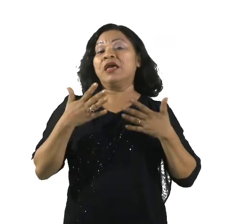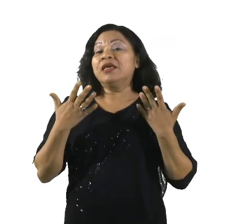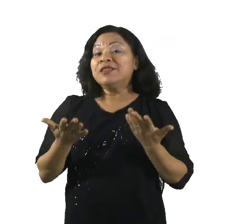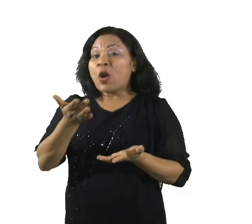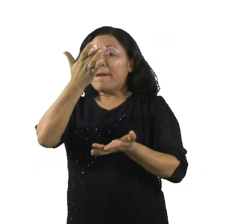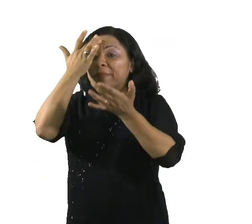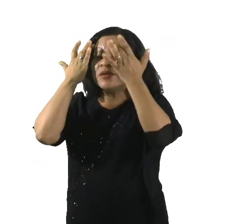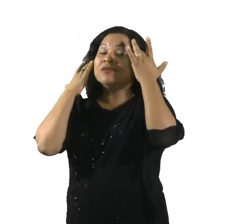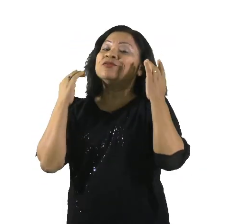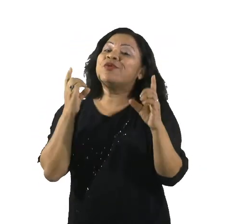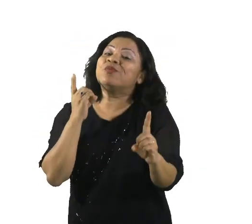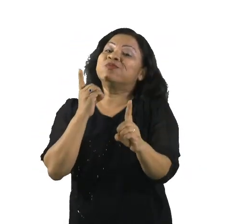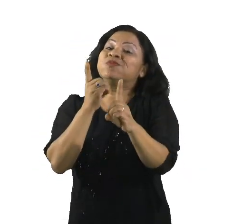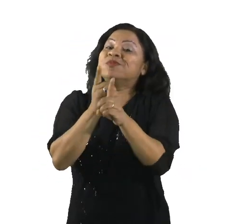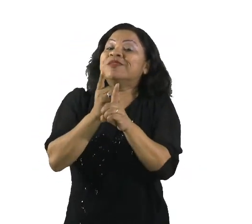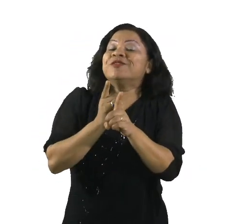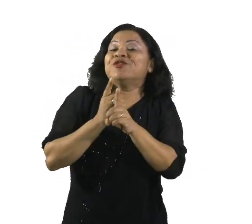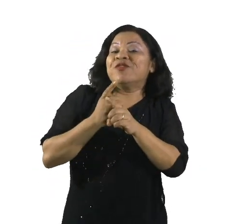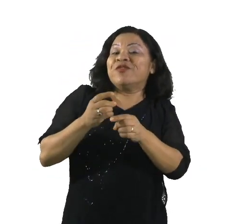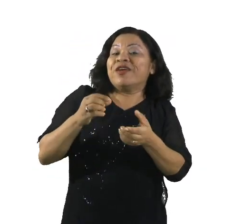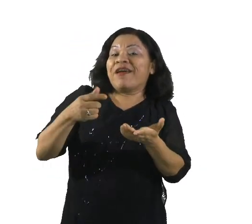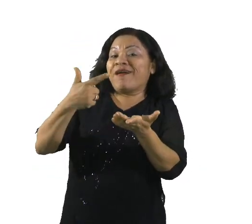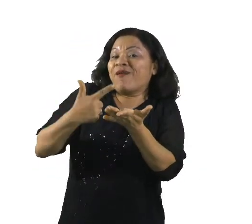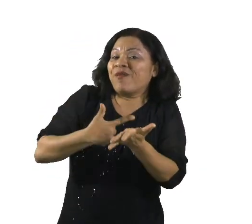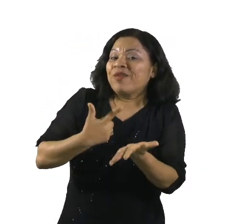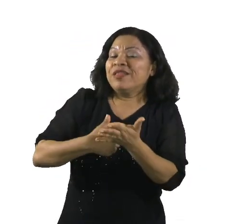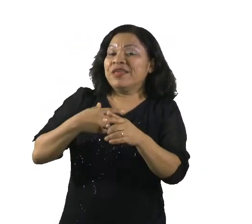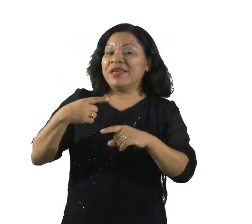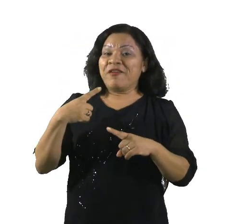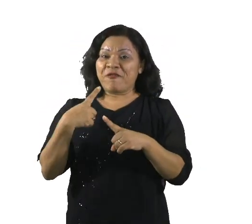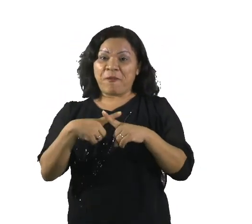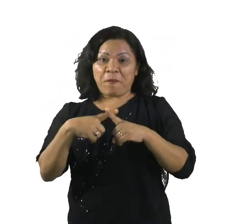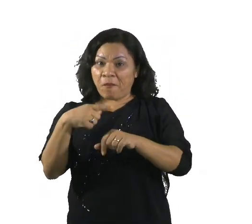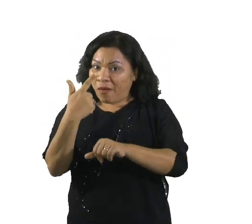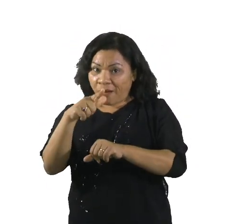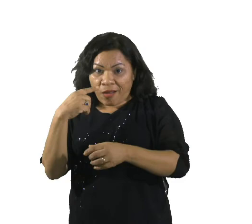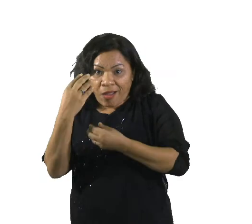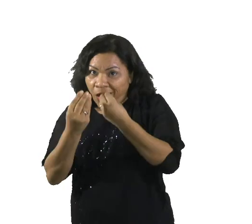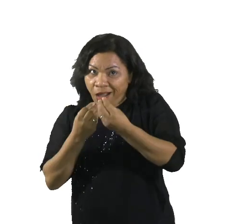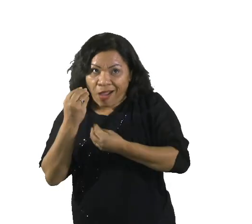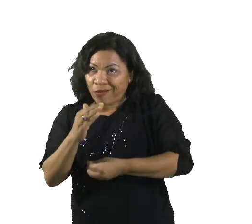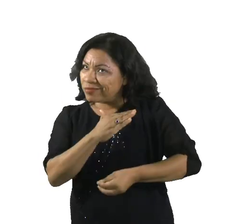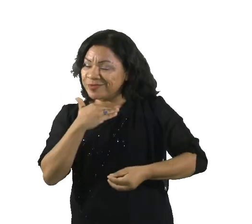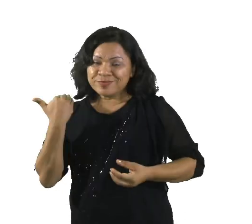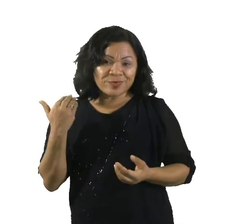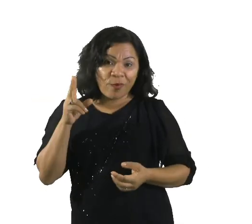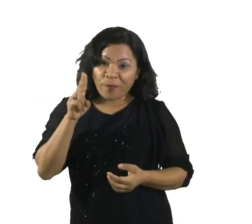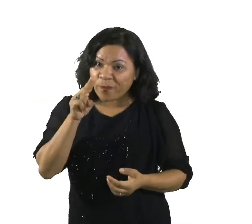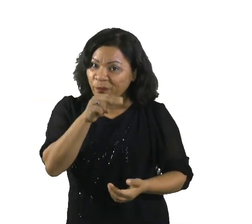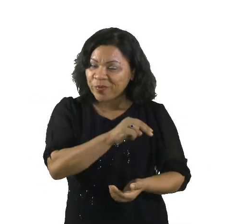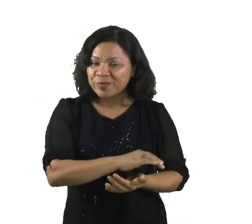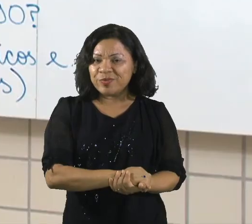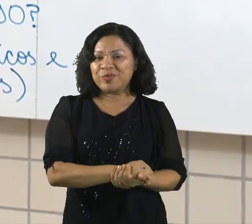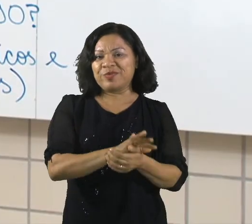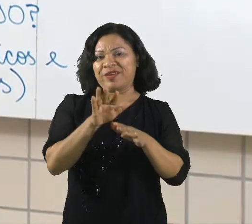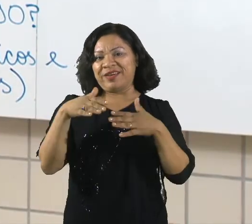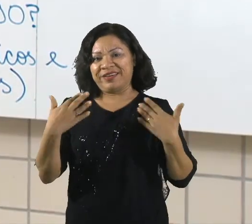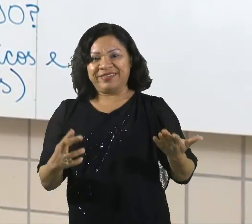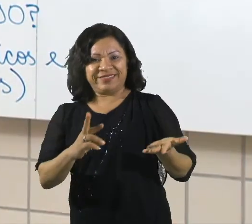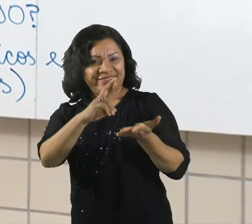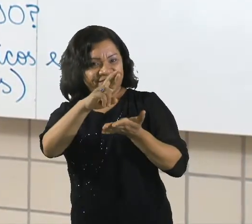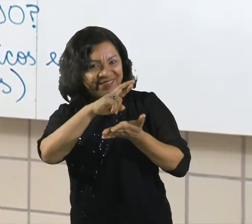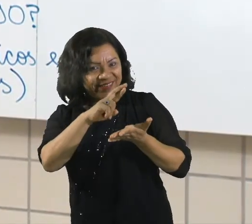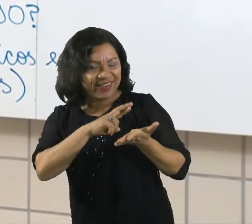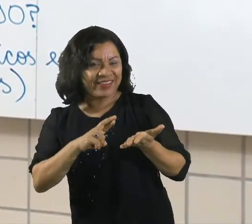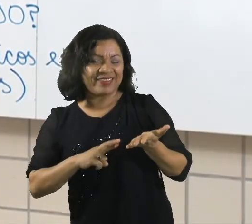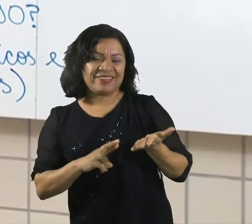de história não tem como morrer. Essa resenha vocês encontraram, nós retiramos ela de